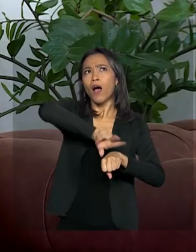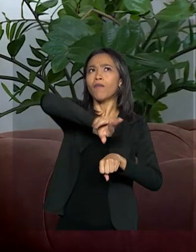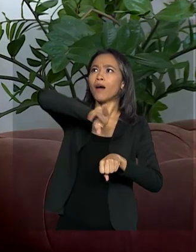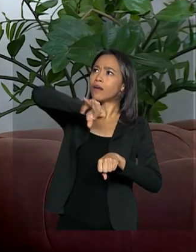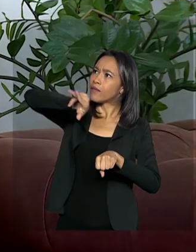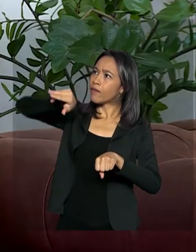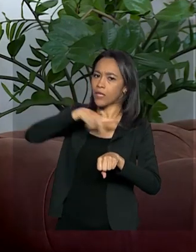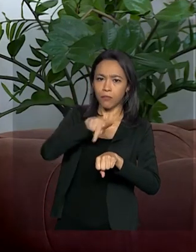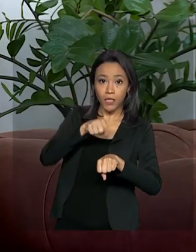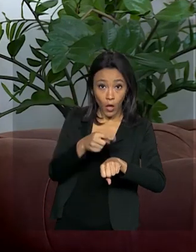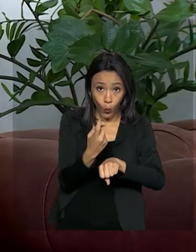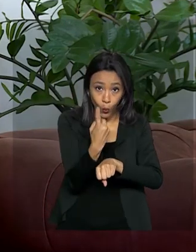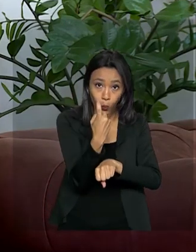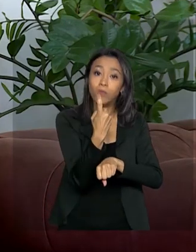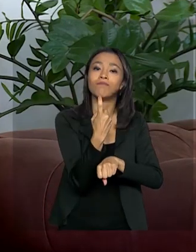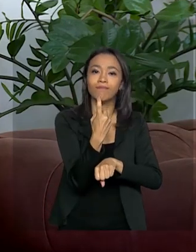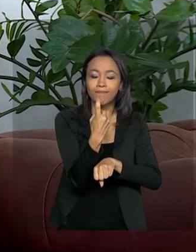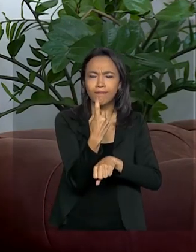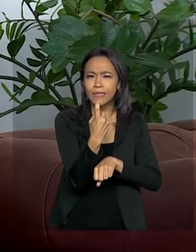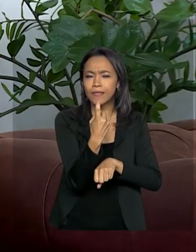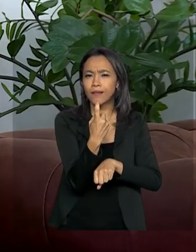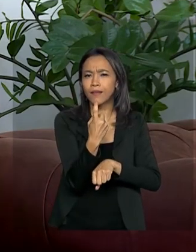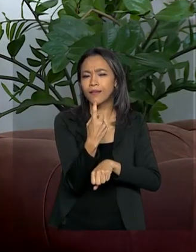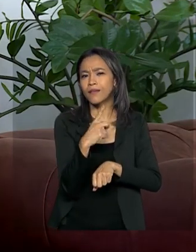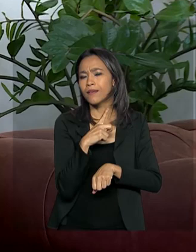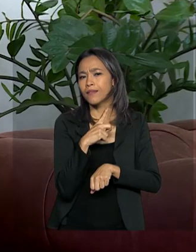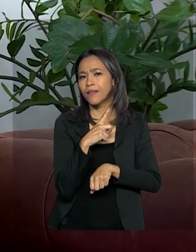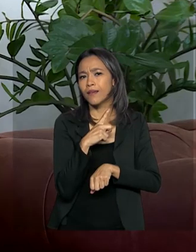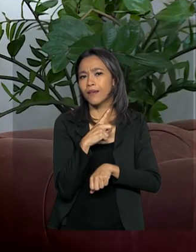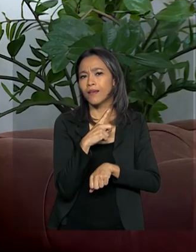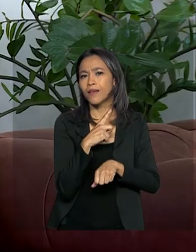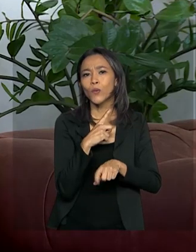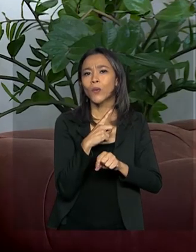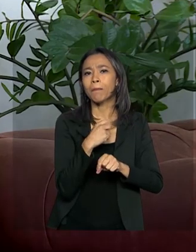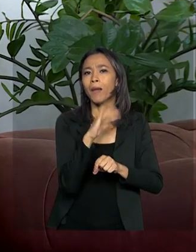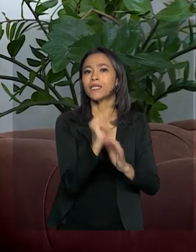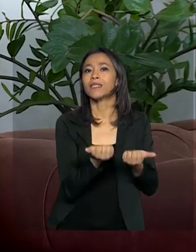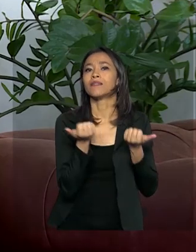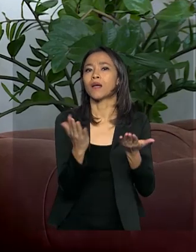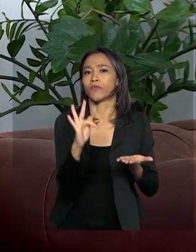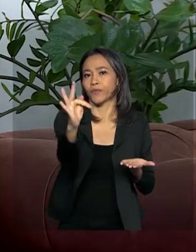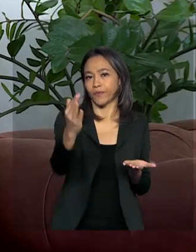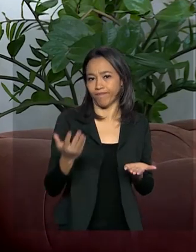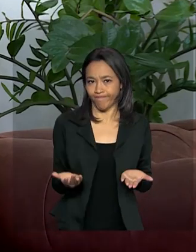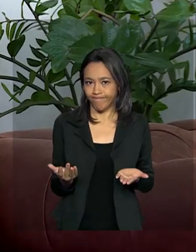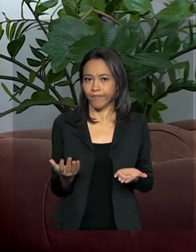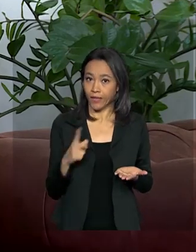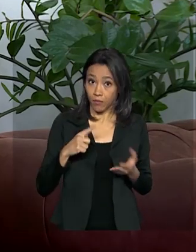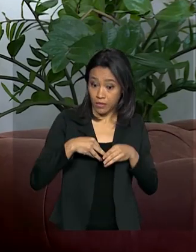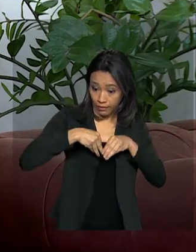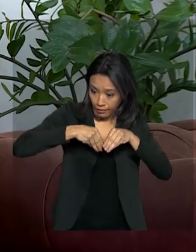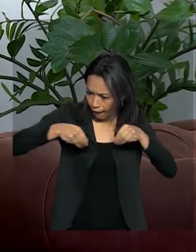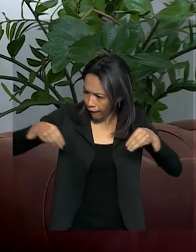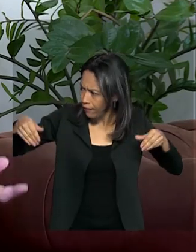países todos o que tem mais o que entregar para esse futuro nós temos